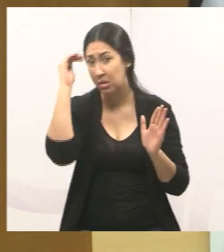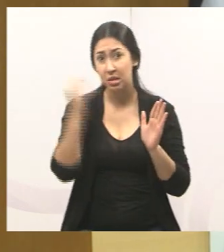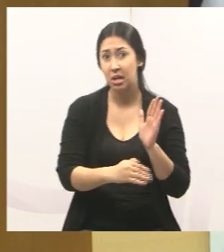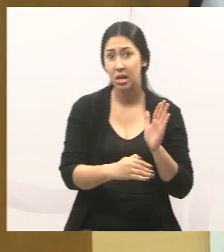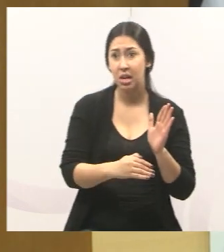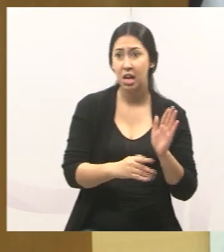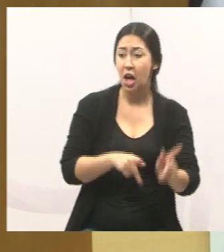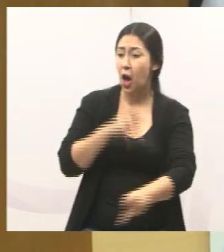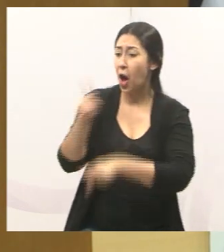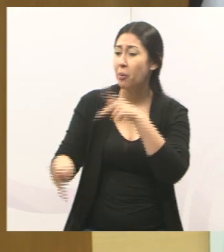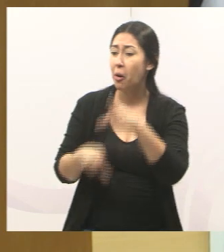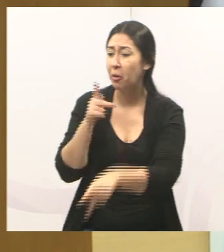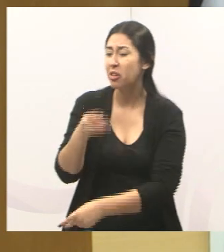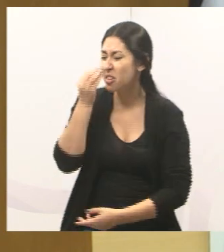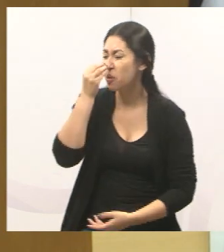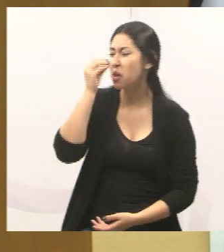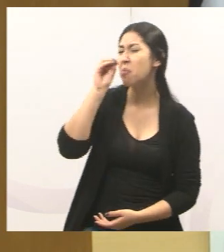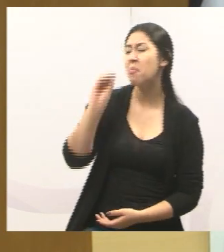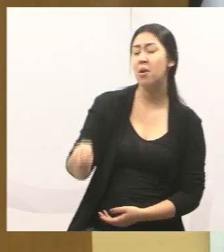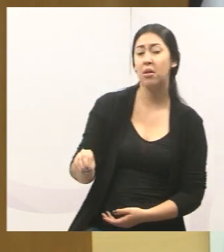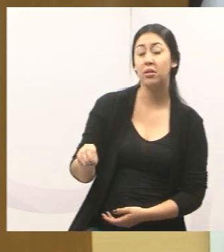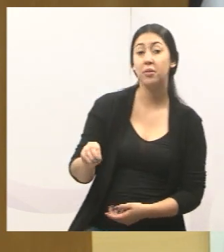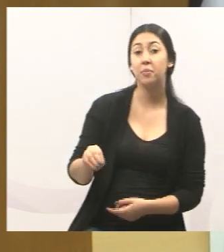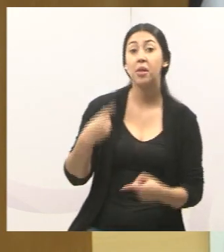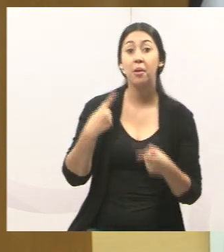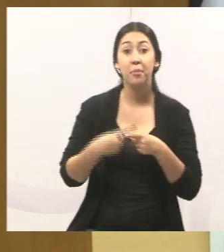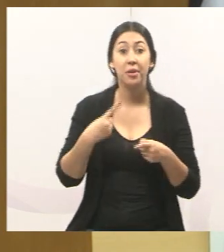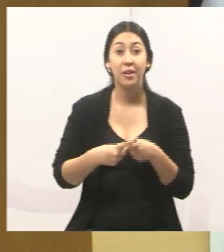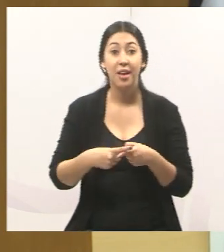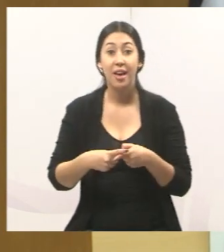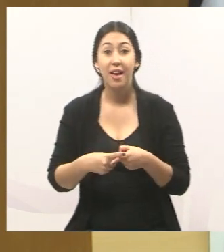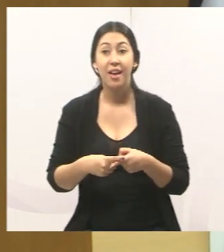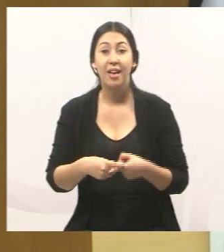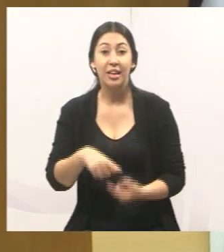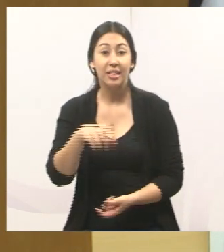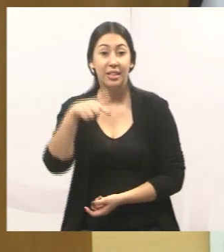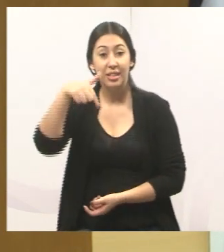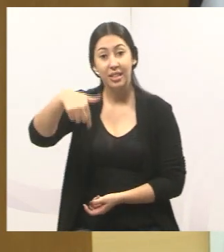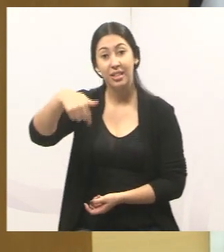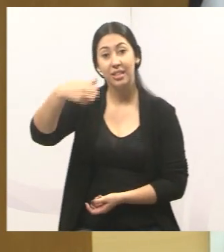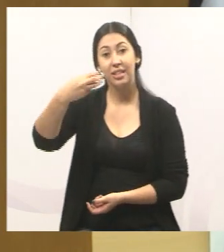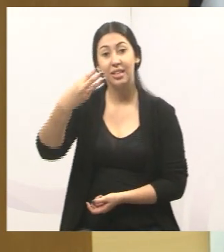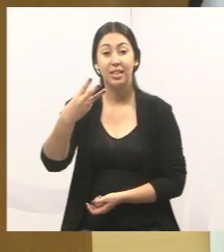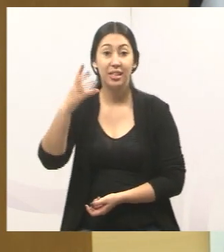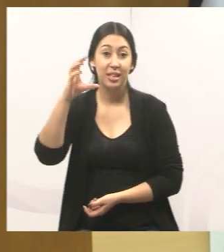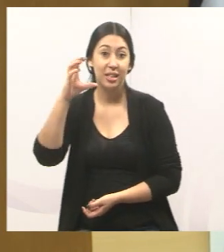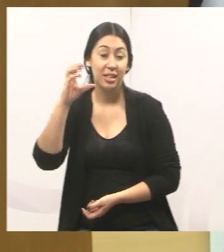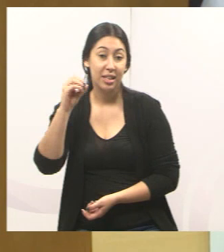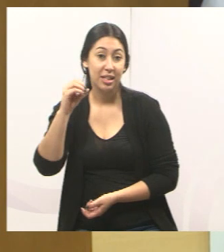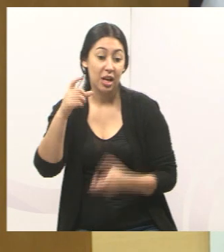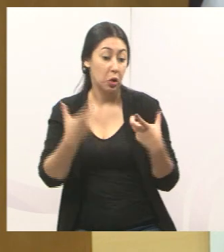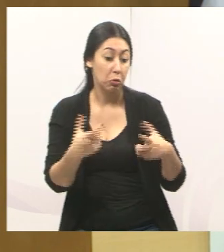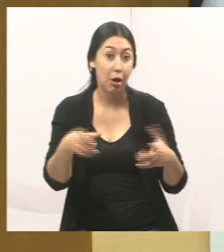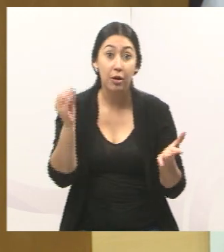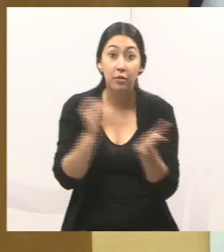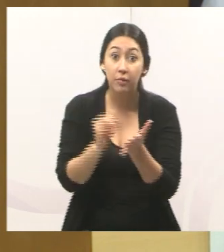população desassistida, pois 731 vagas da educação infantil não foram